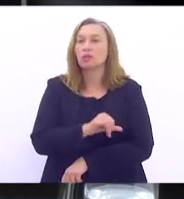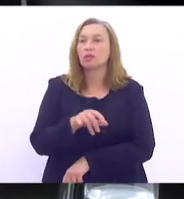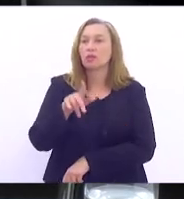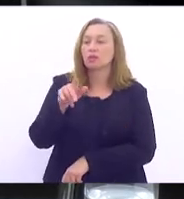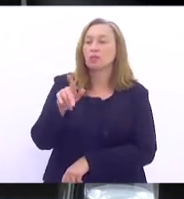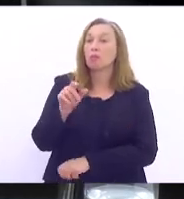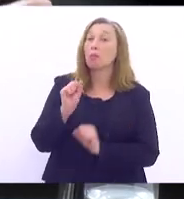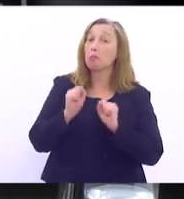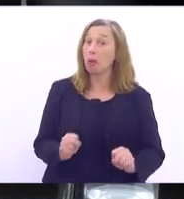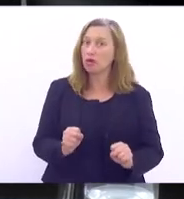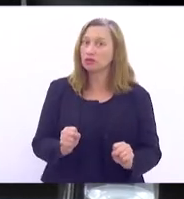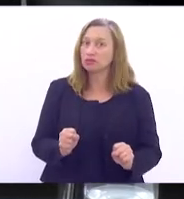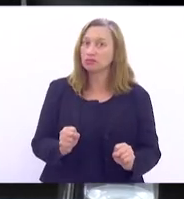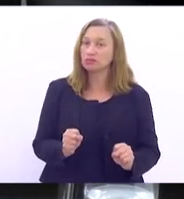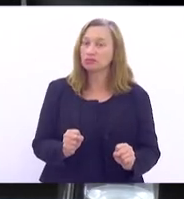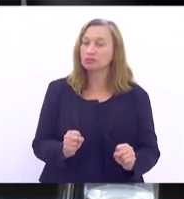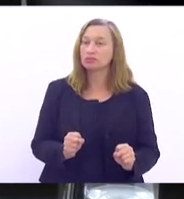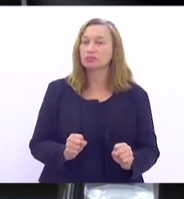poderá